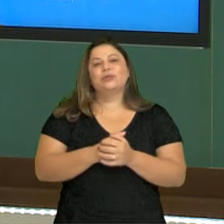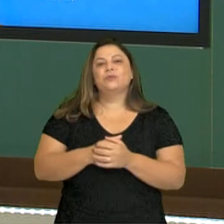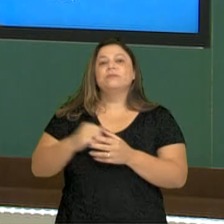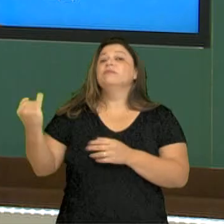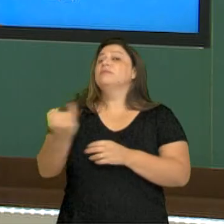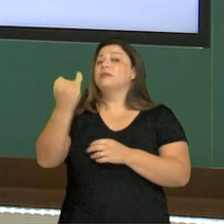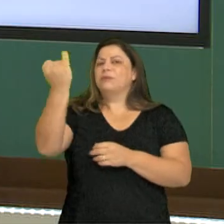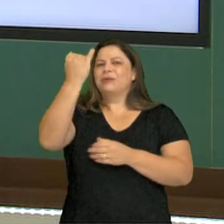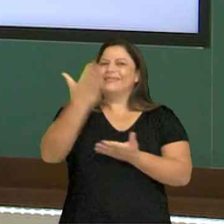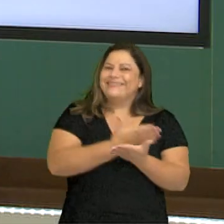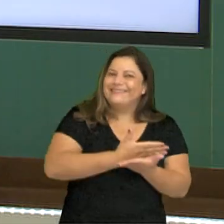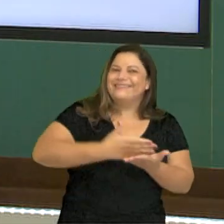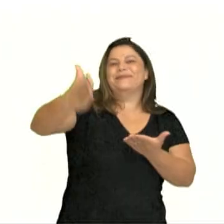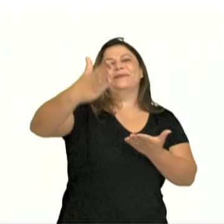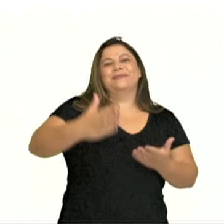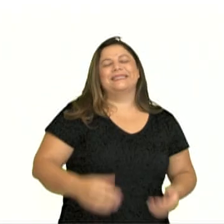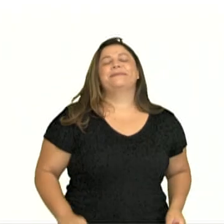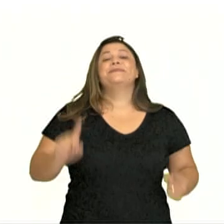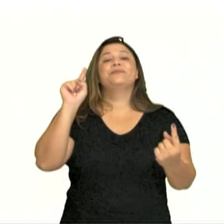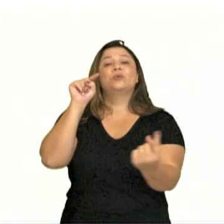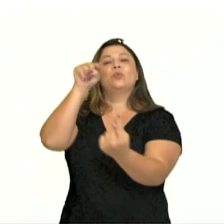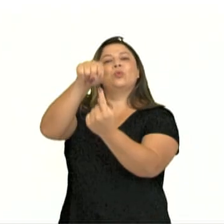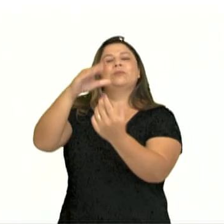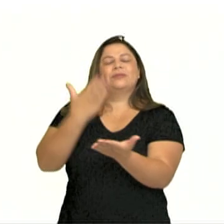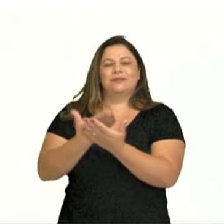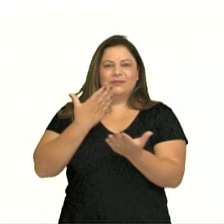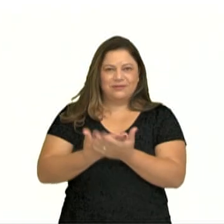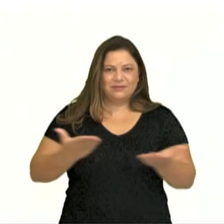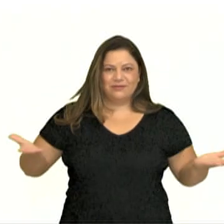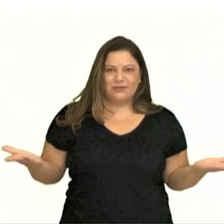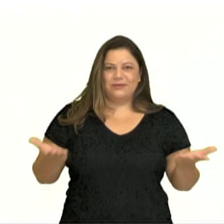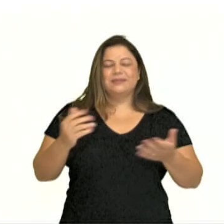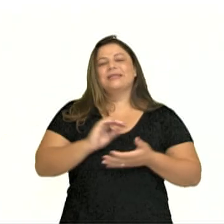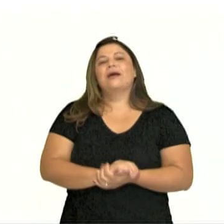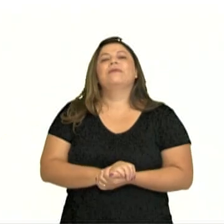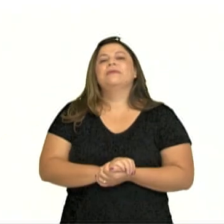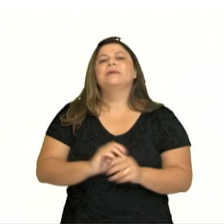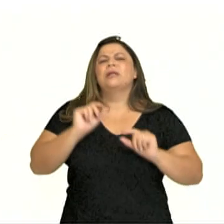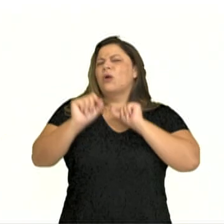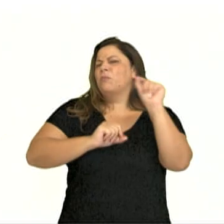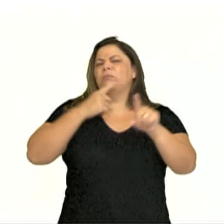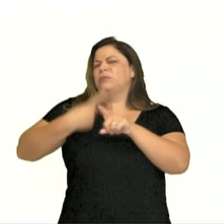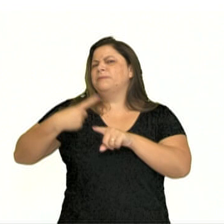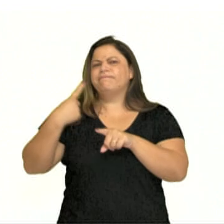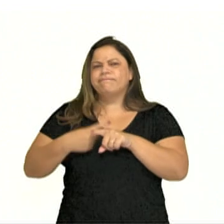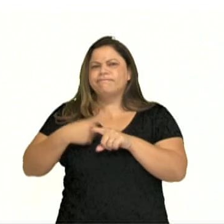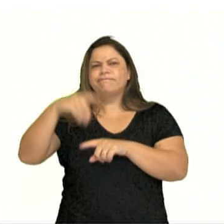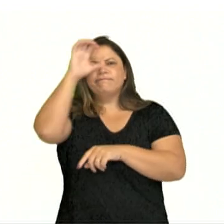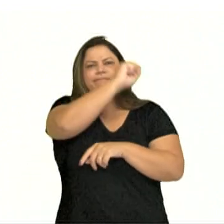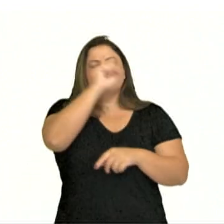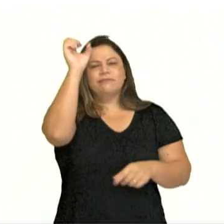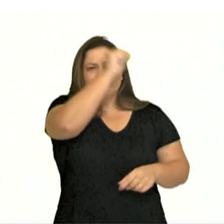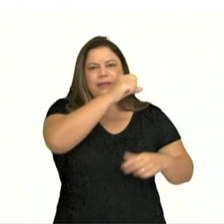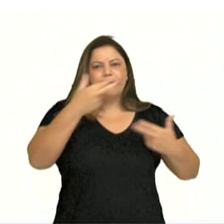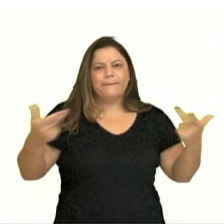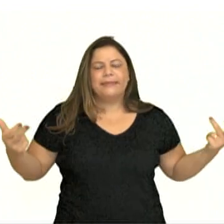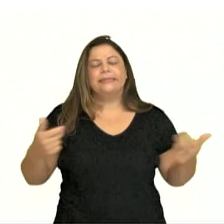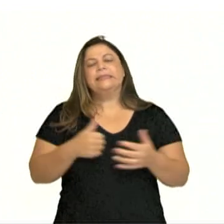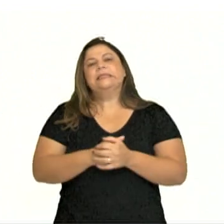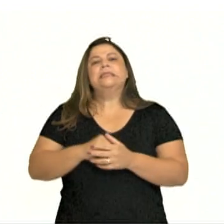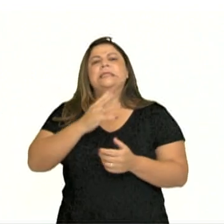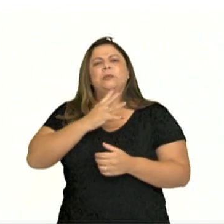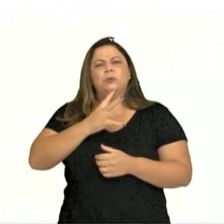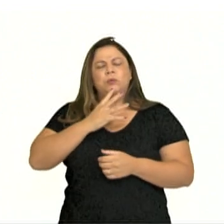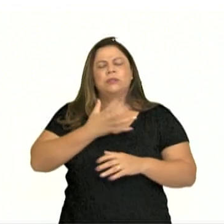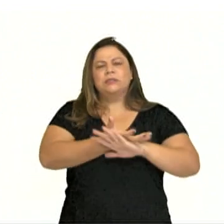importante, vamos começar? Objetivos da nossa aula. Por que nós temos que aprender a conhecer sobre a